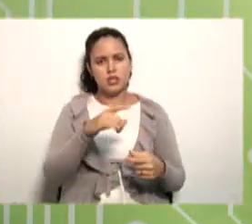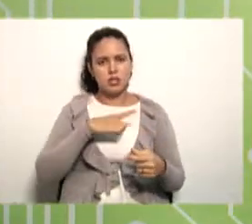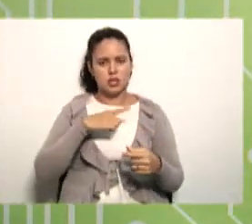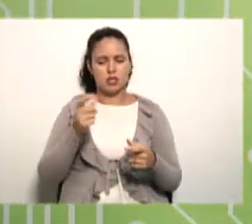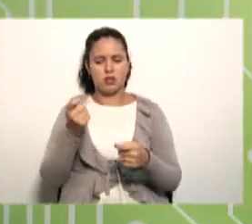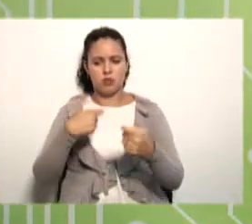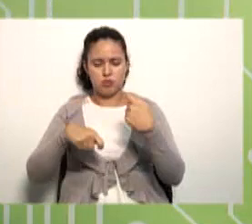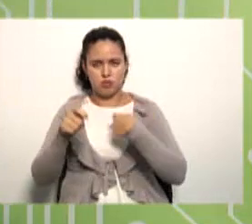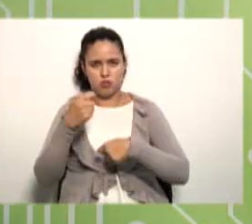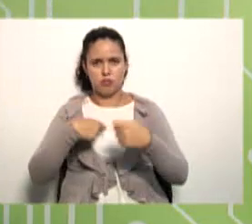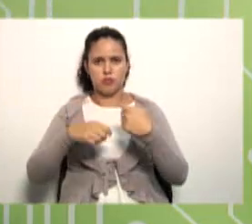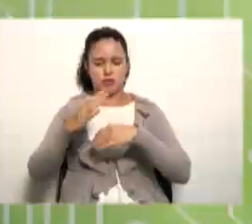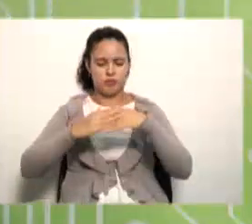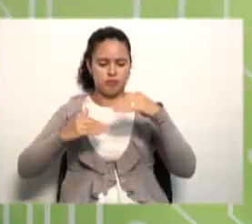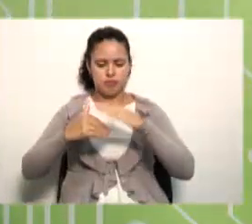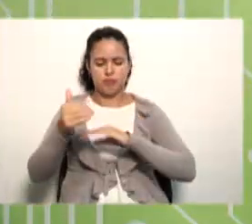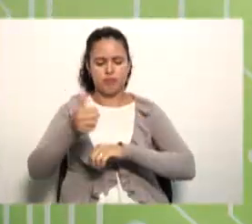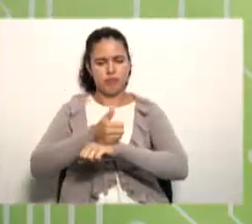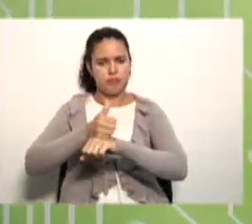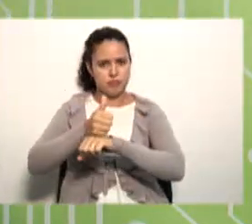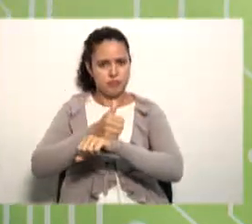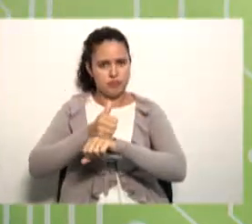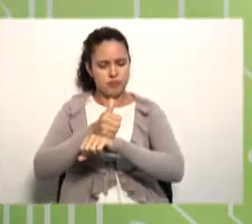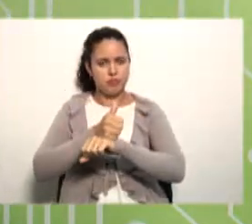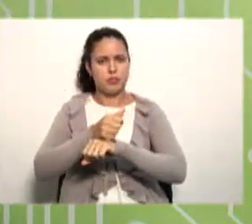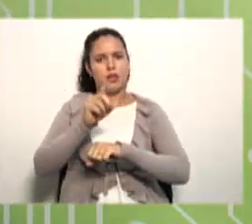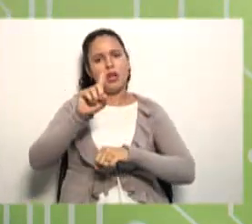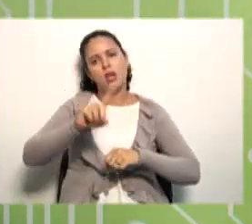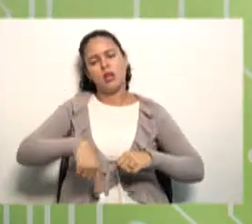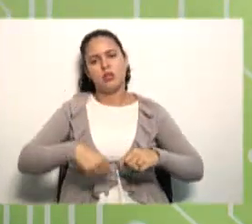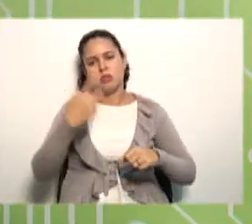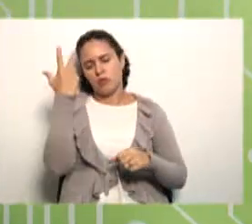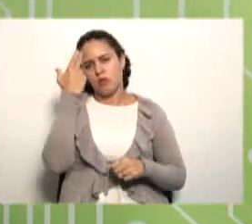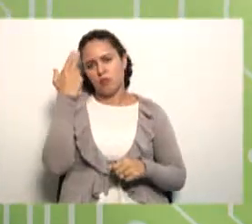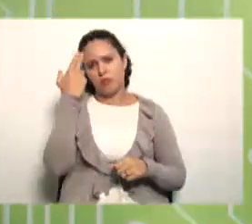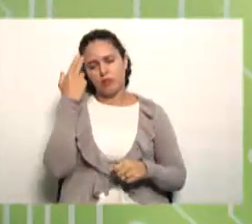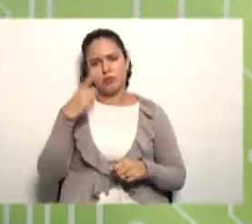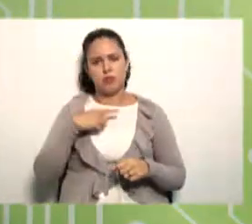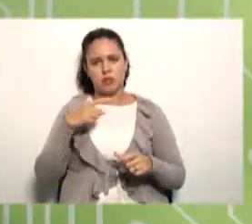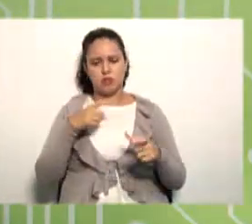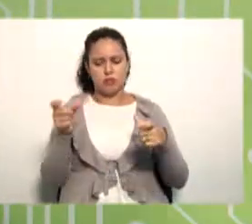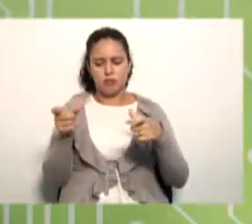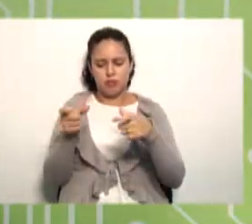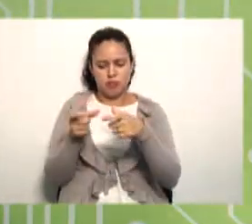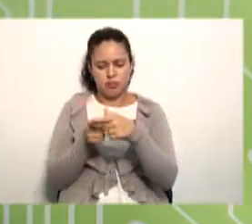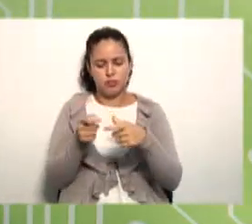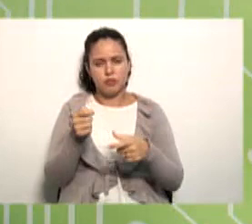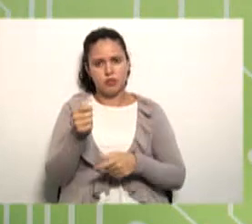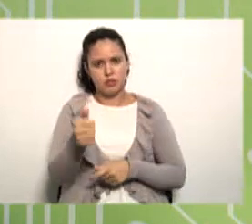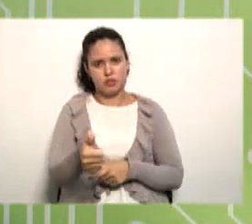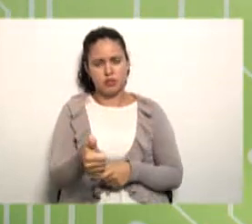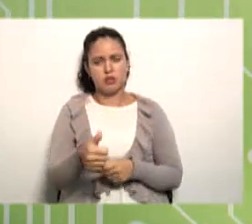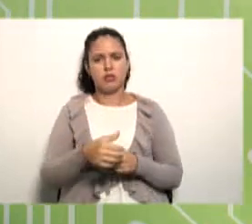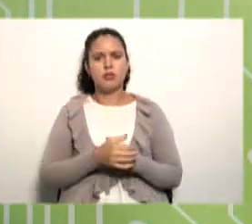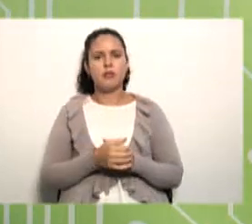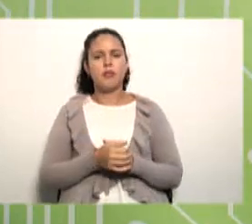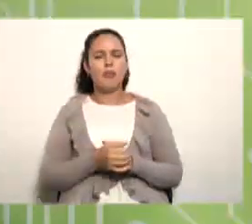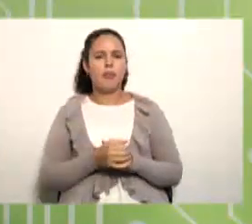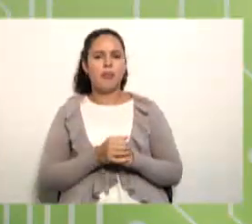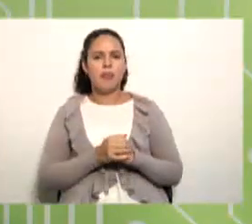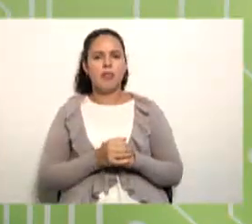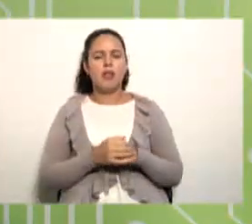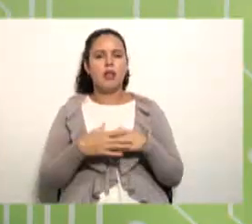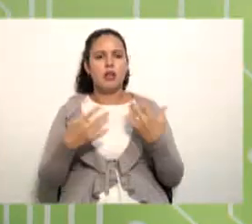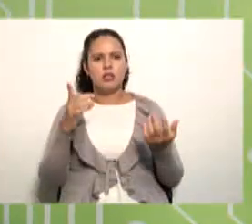muito comum a gente ter muita escassez de alguns bens. Porque é muito difícil. Imagina que você sozinho, ou você e um pequeno grupo